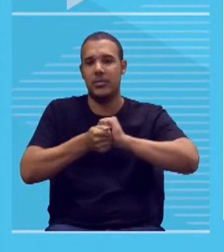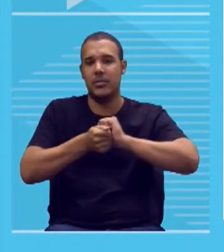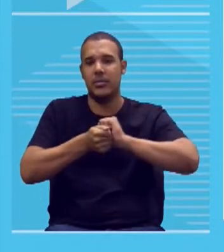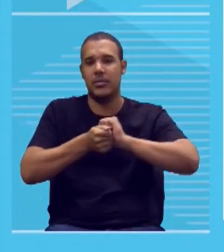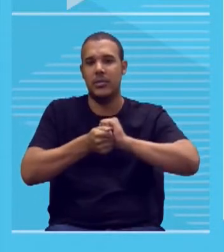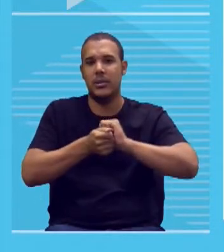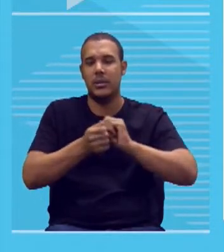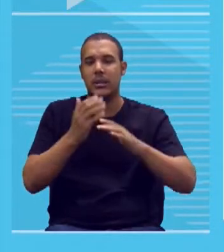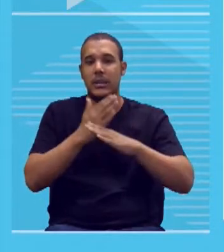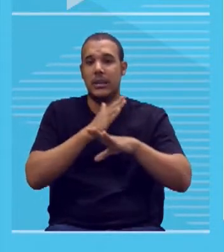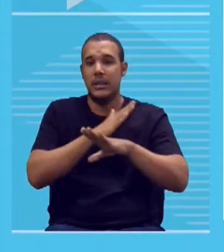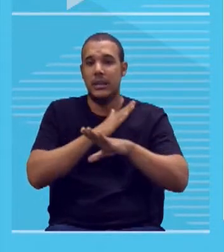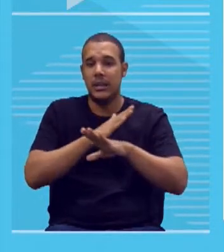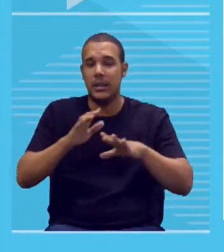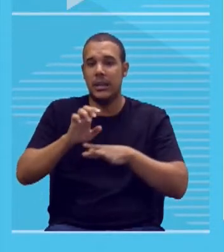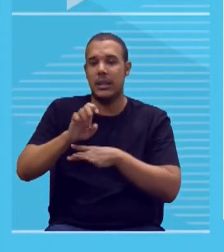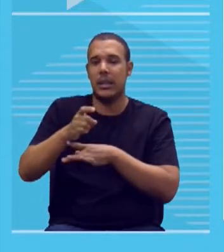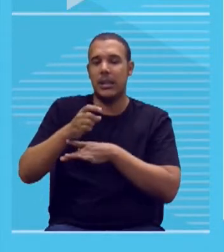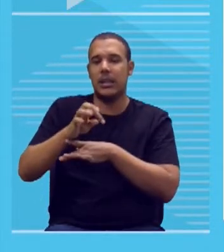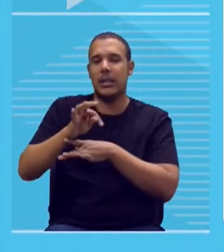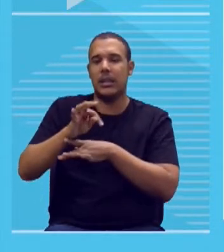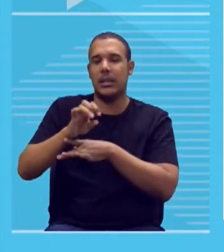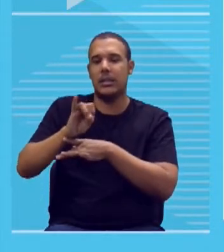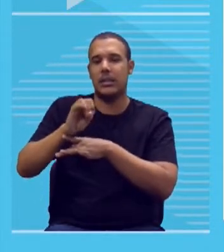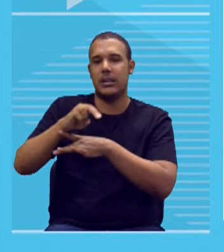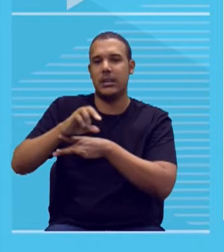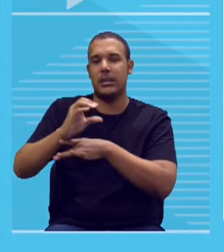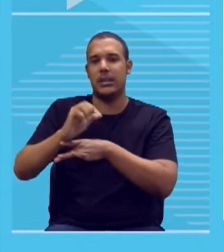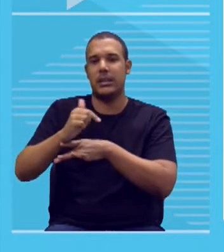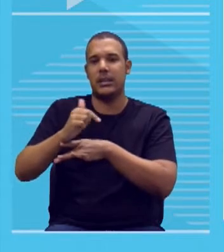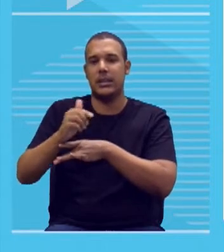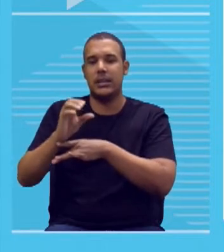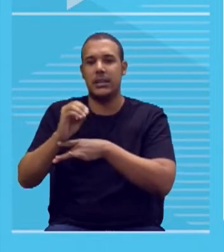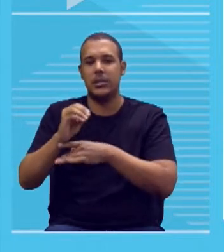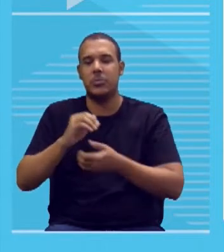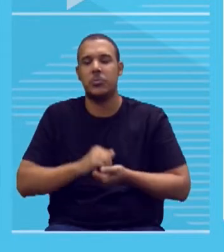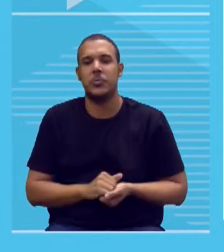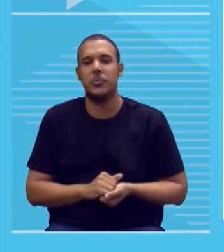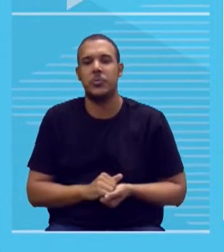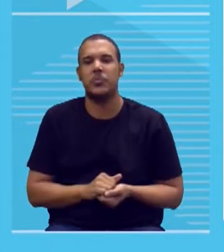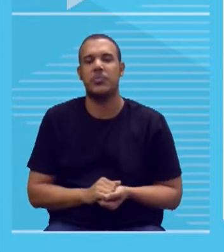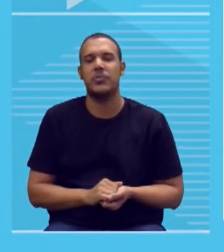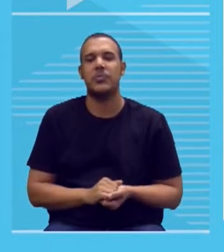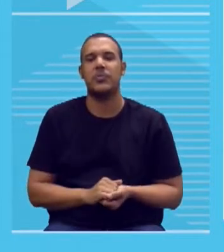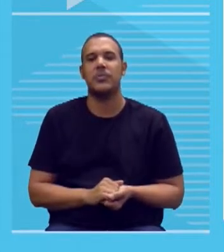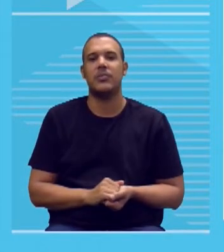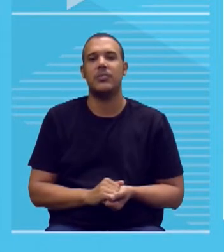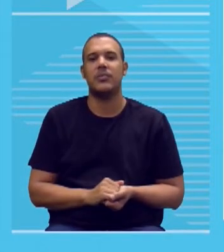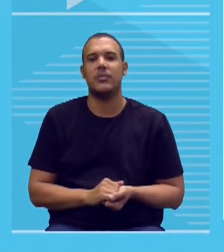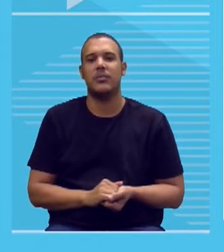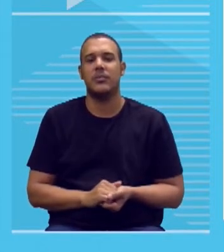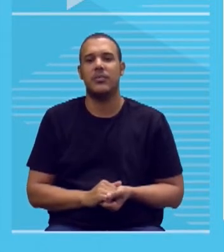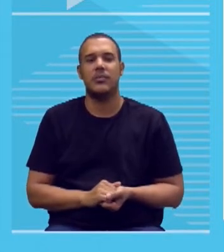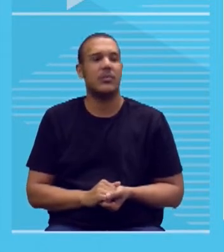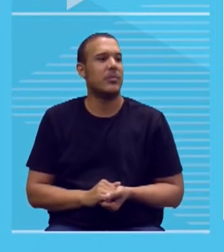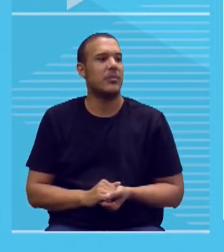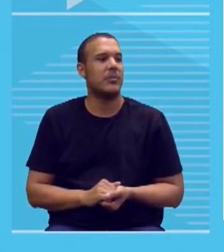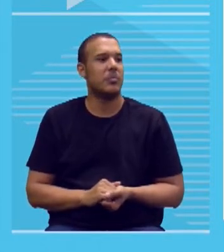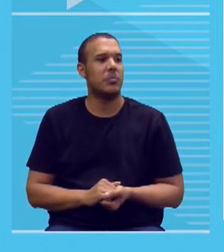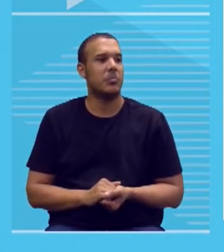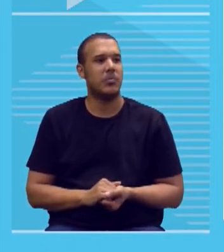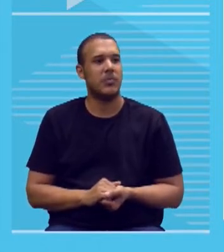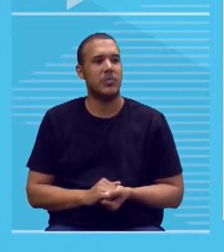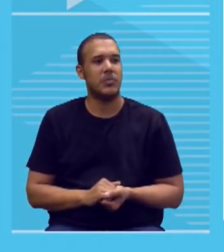extinções Beleza vou ver aqui como é que tá a situação aqui agora a paz esse Dornelles é o